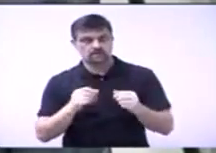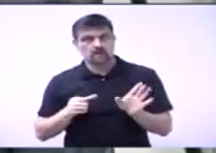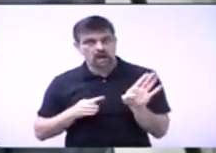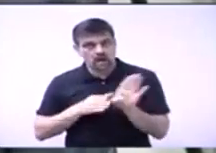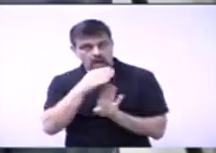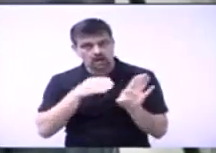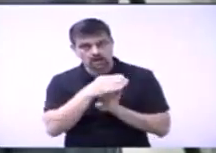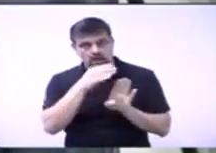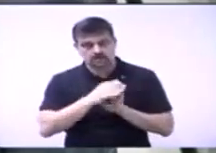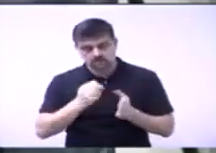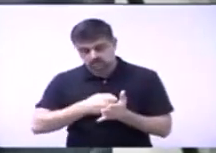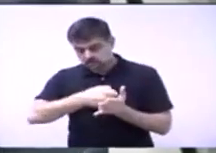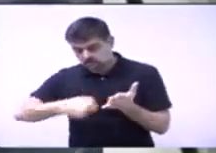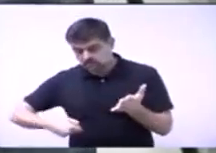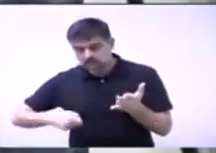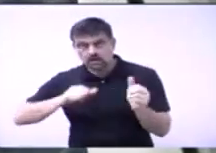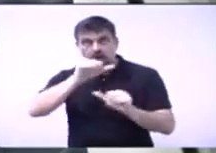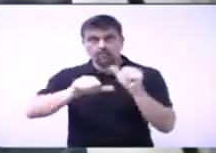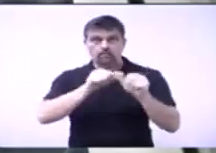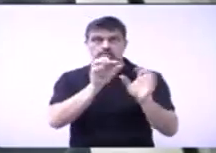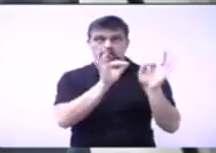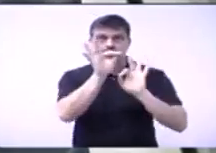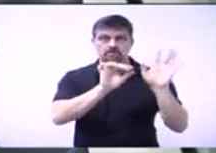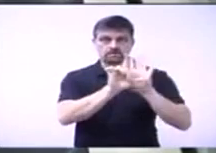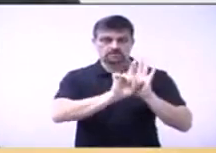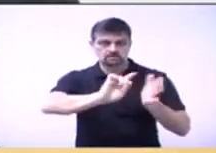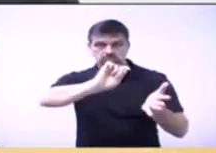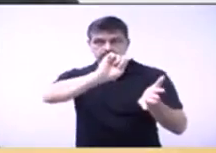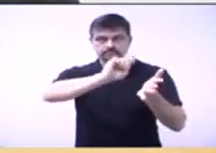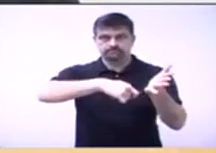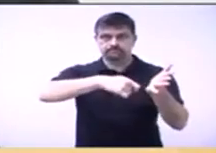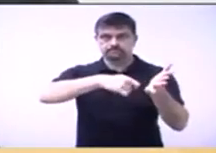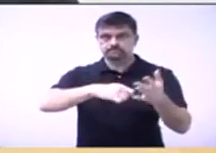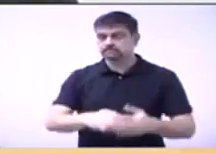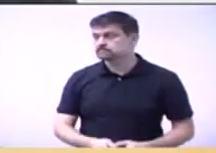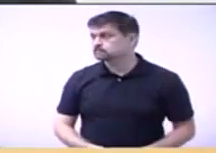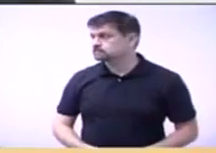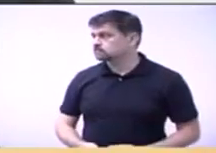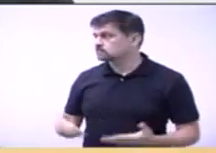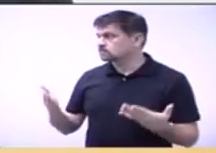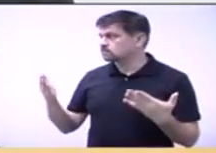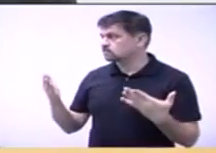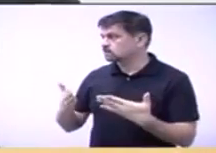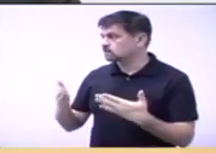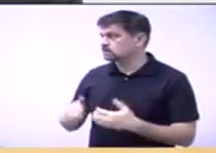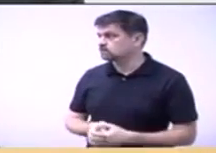indicação 714/2013 em lei. Com a palavra, o vereador Marquinhos Fiorella.